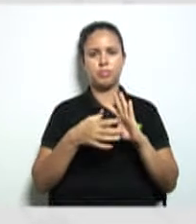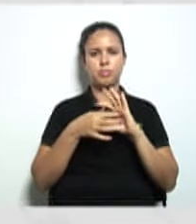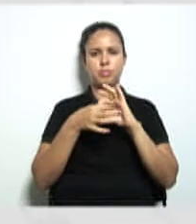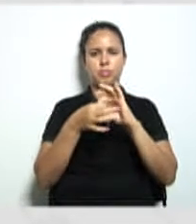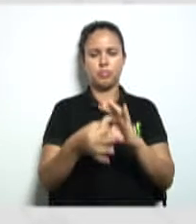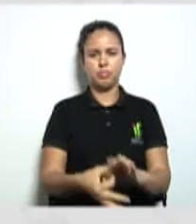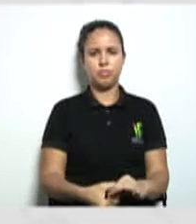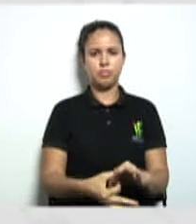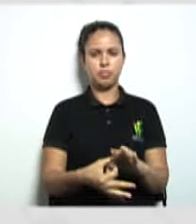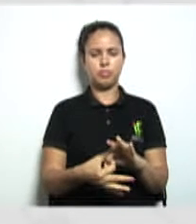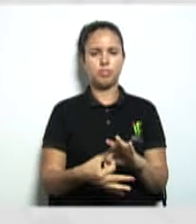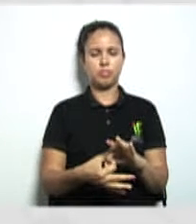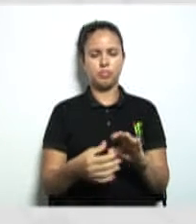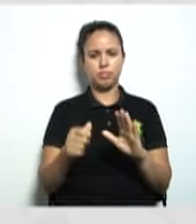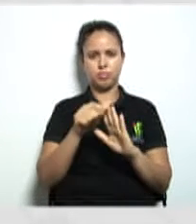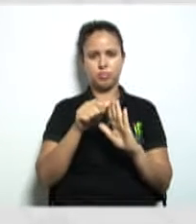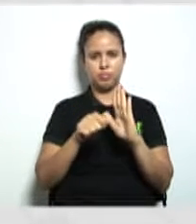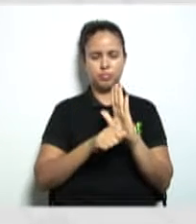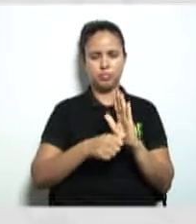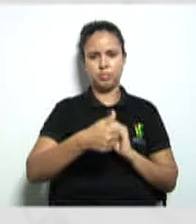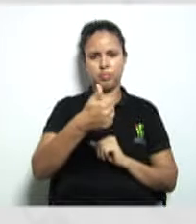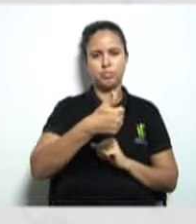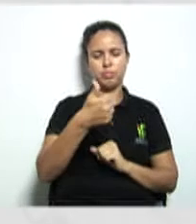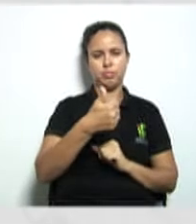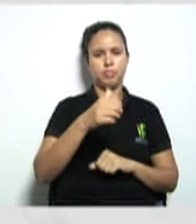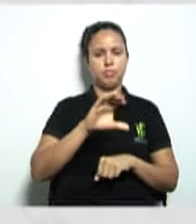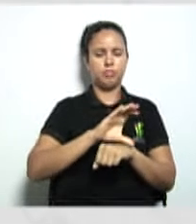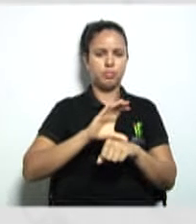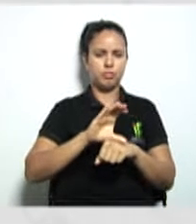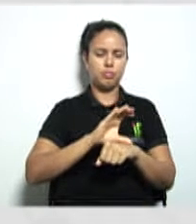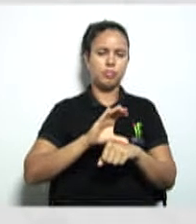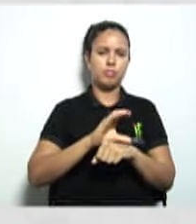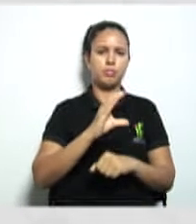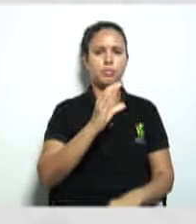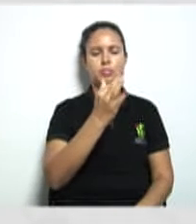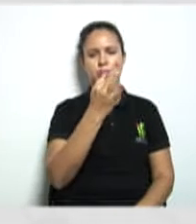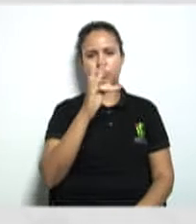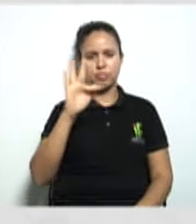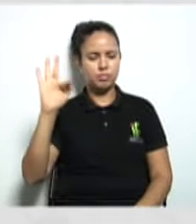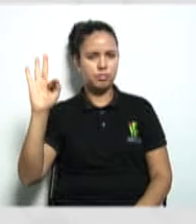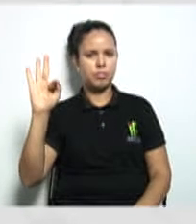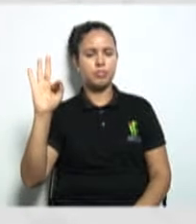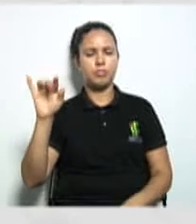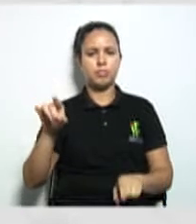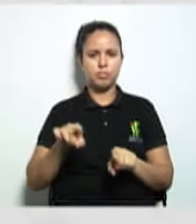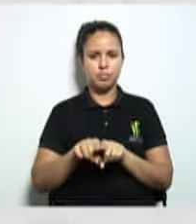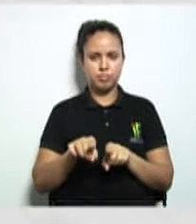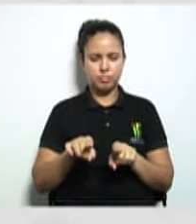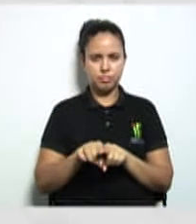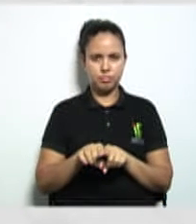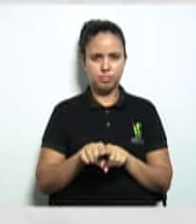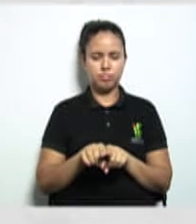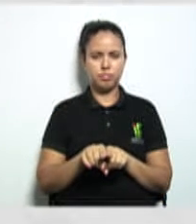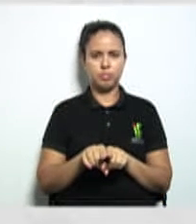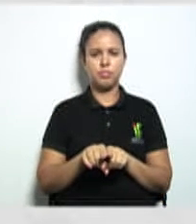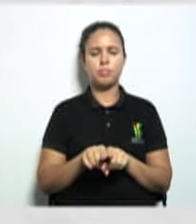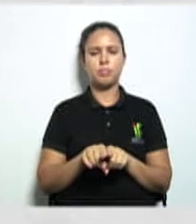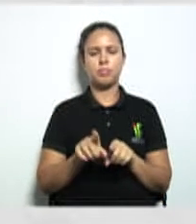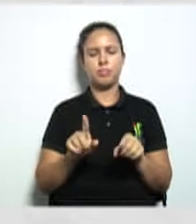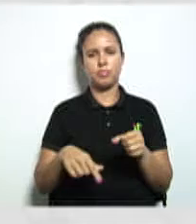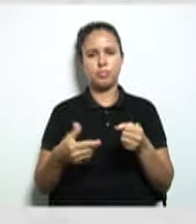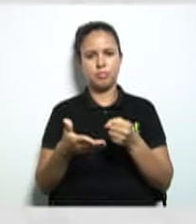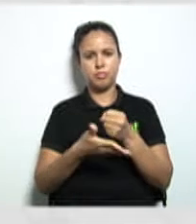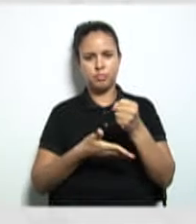relação do artigo 1º da Constituição Federal com esse princípio? Então, vamos lá.